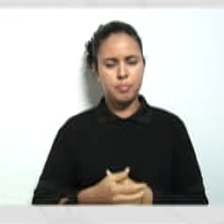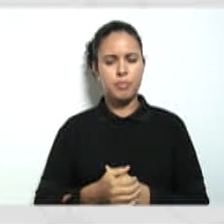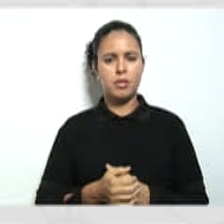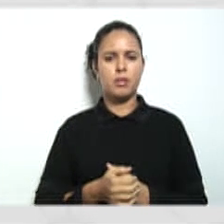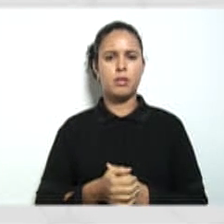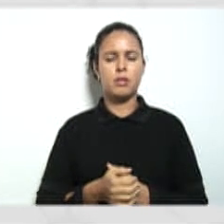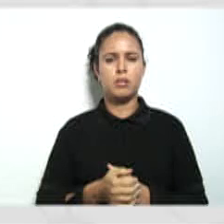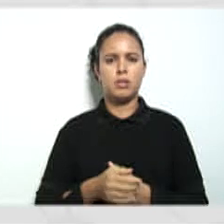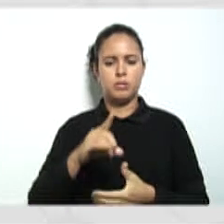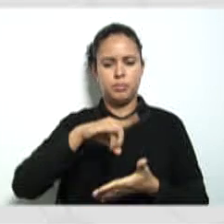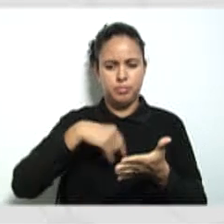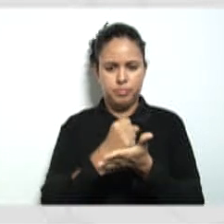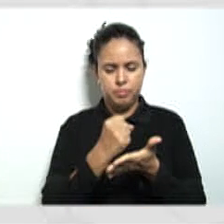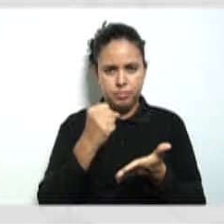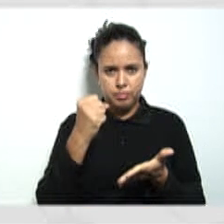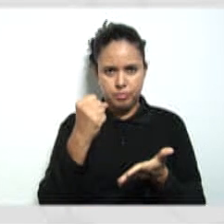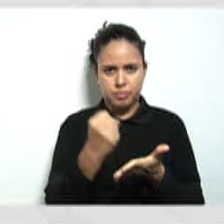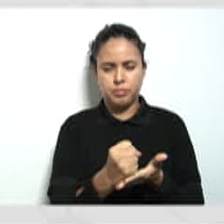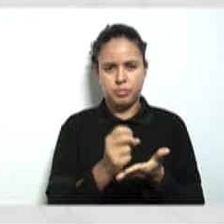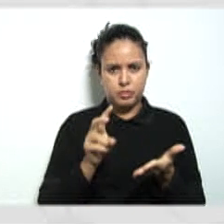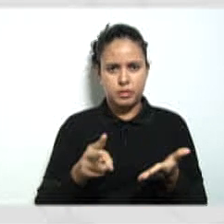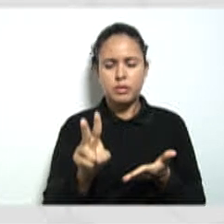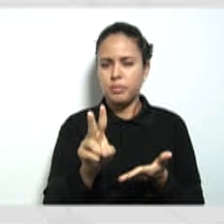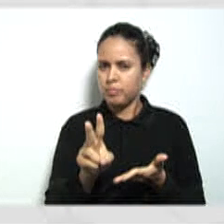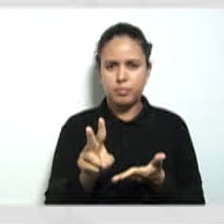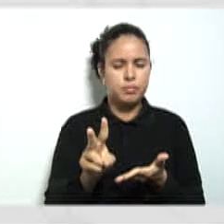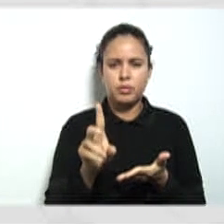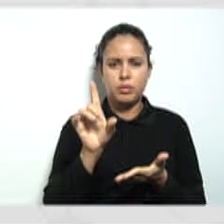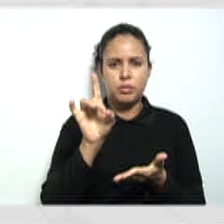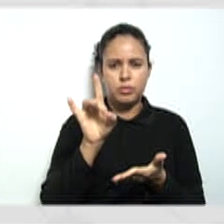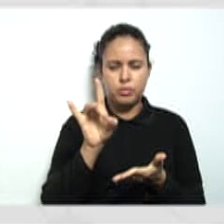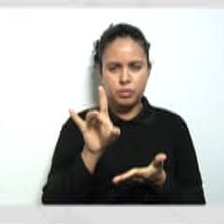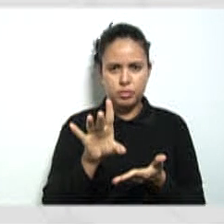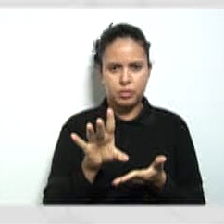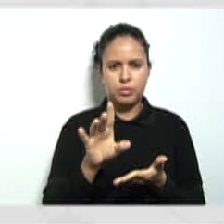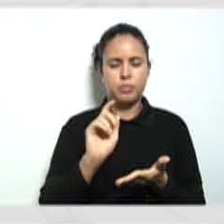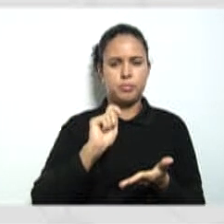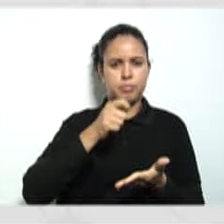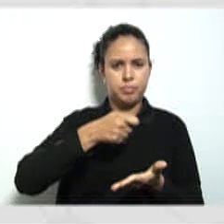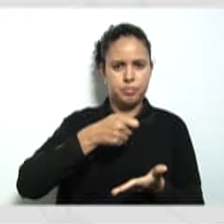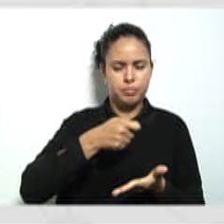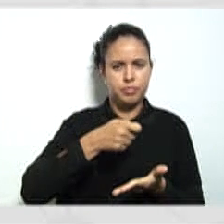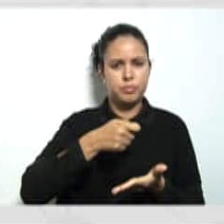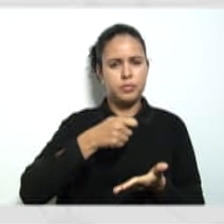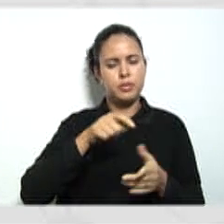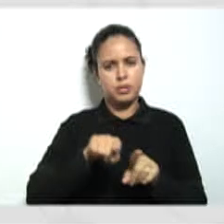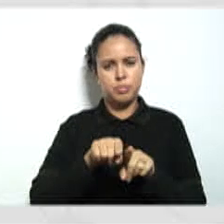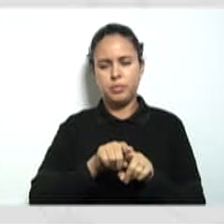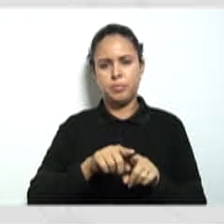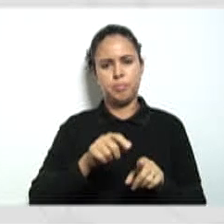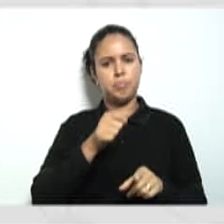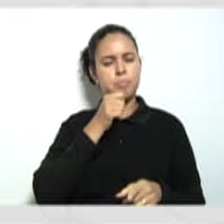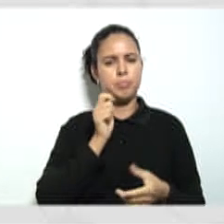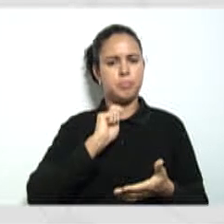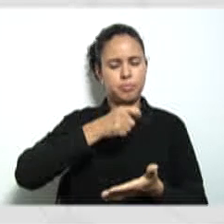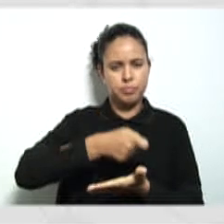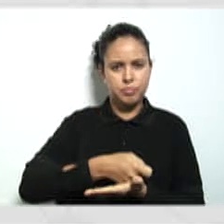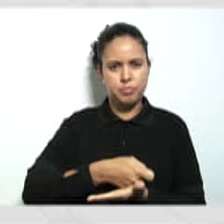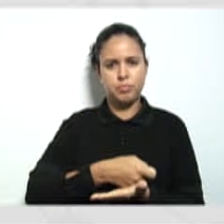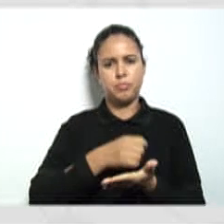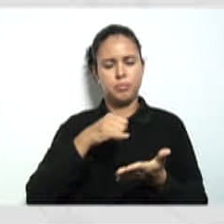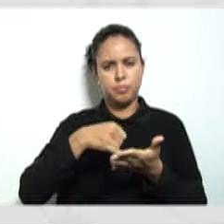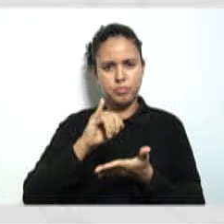vínculo empregatício com a empresa que contrata o serviço, que não paga nenhum tipo de encargo trabalhista. O trabalhador